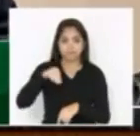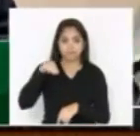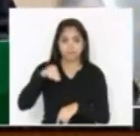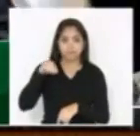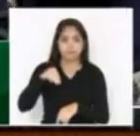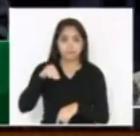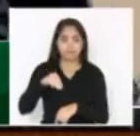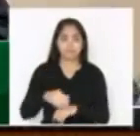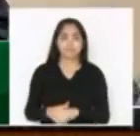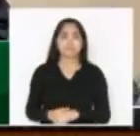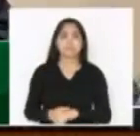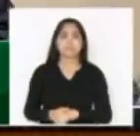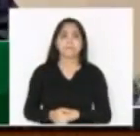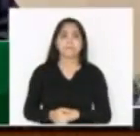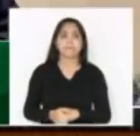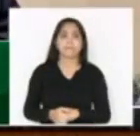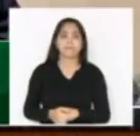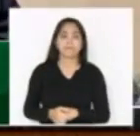10 minutos.